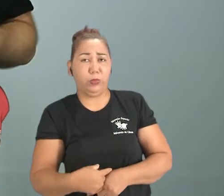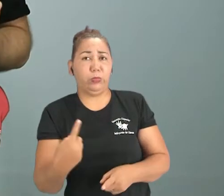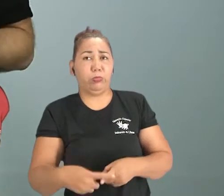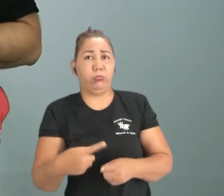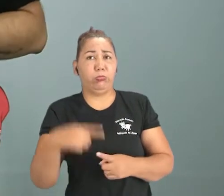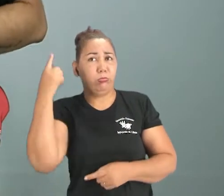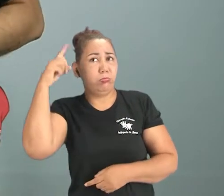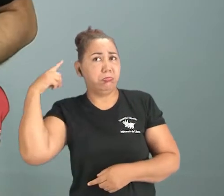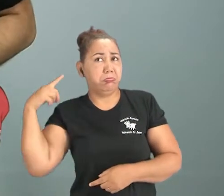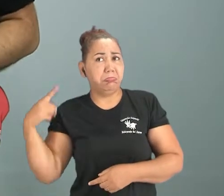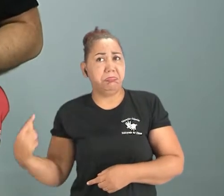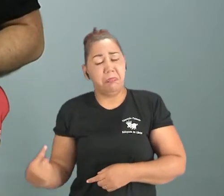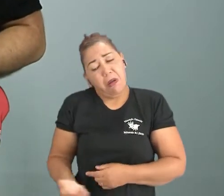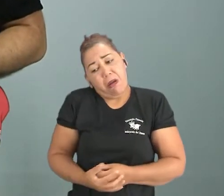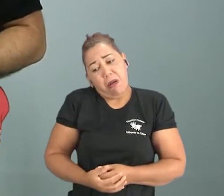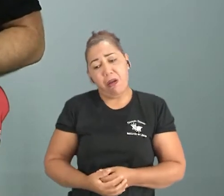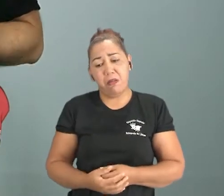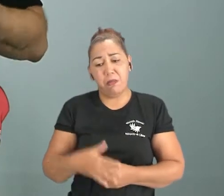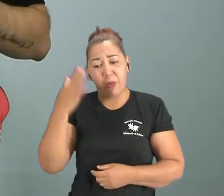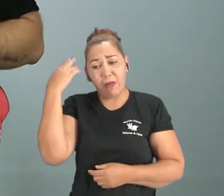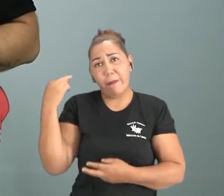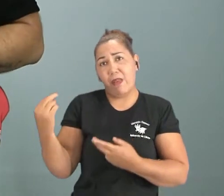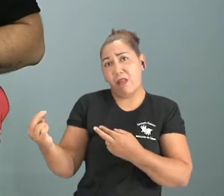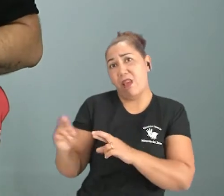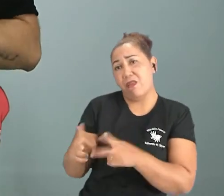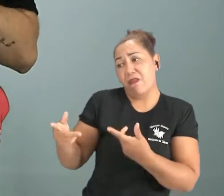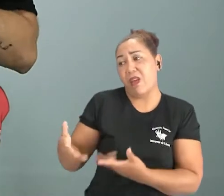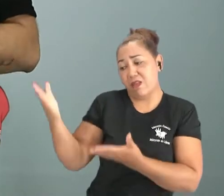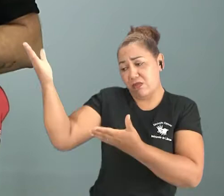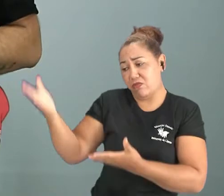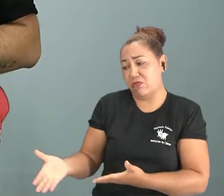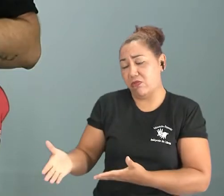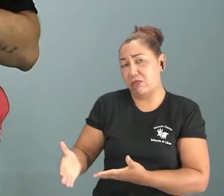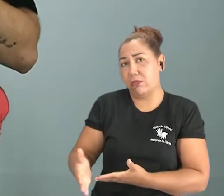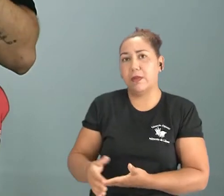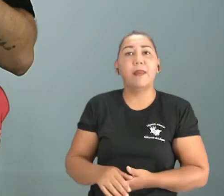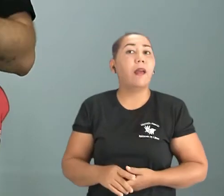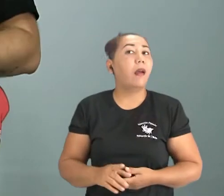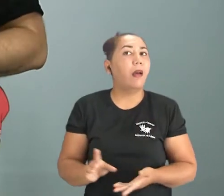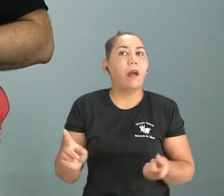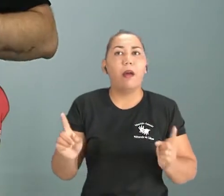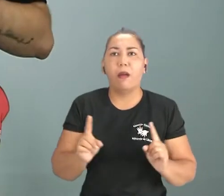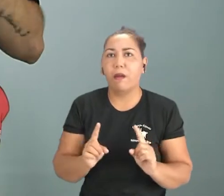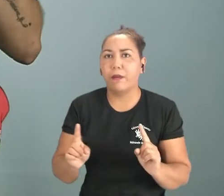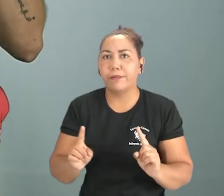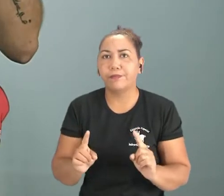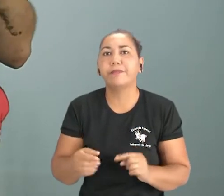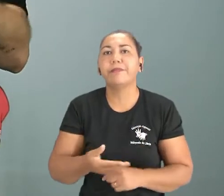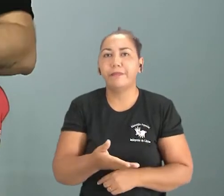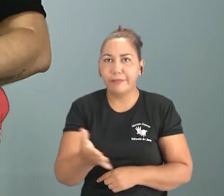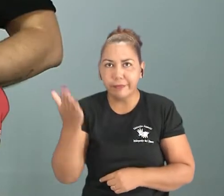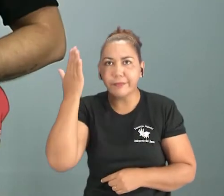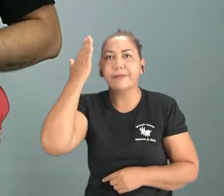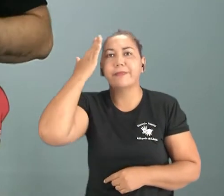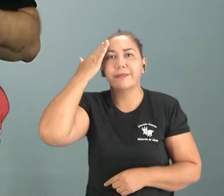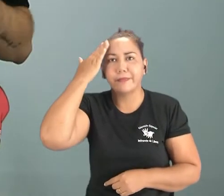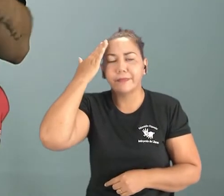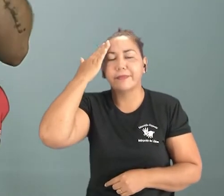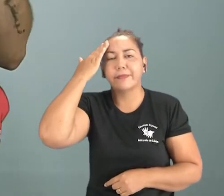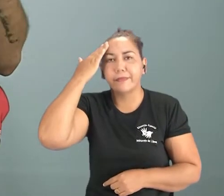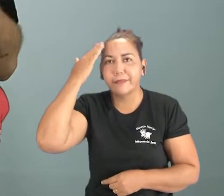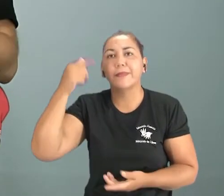a minha gosta de mim que eu não cabelo não é liso e você estão entendendo que os a si mesmo sendo colocado